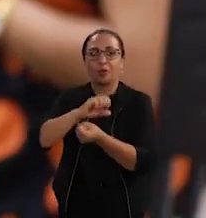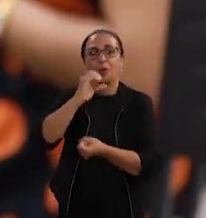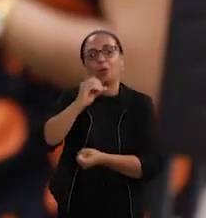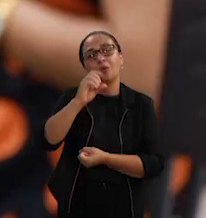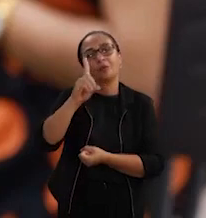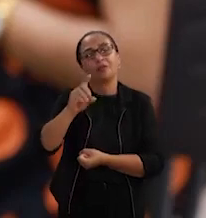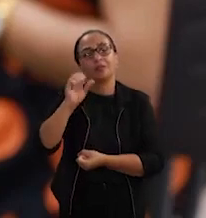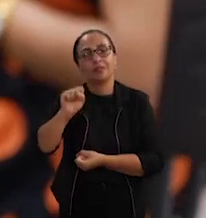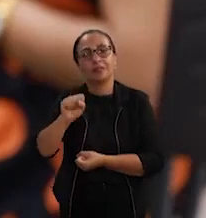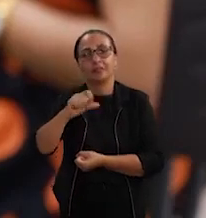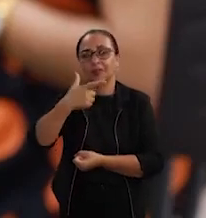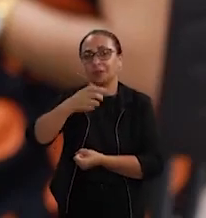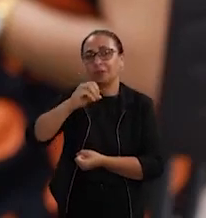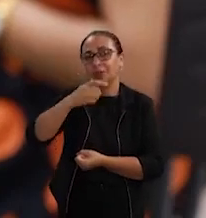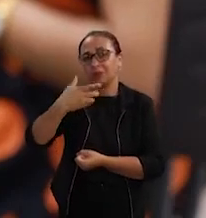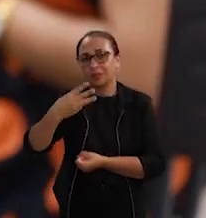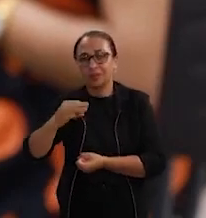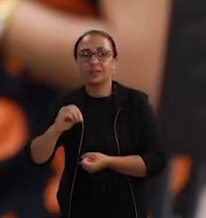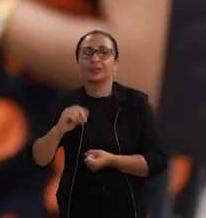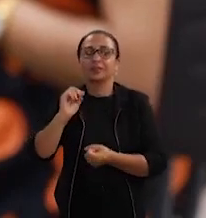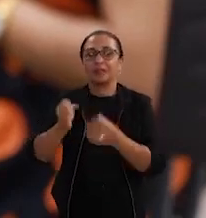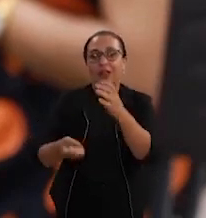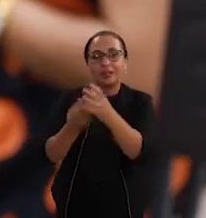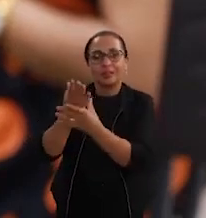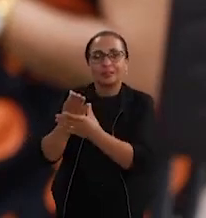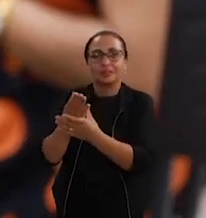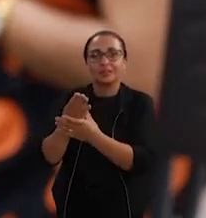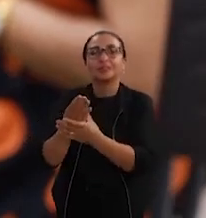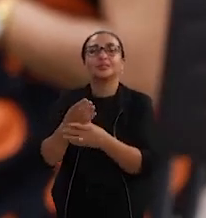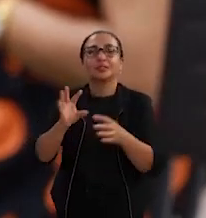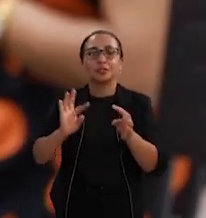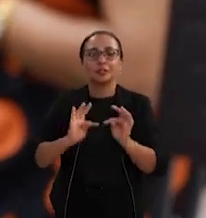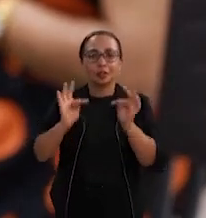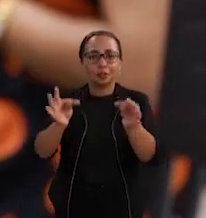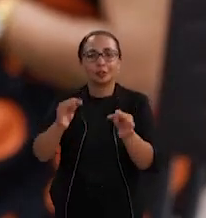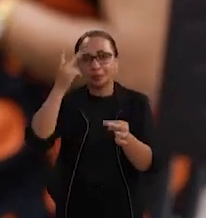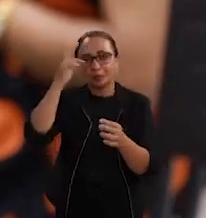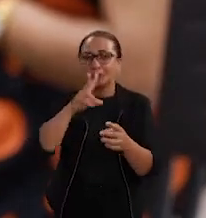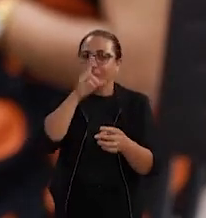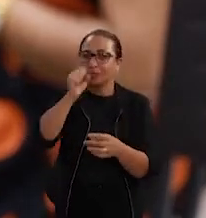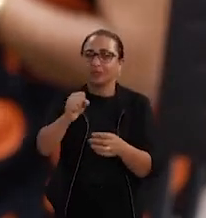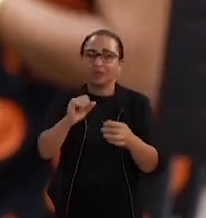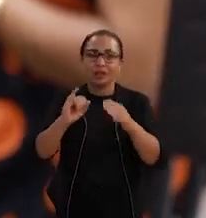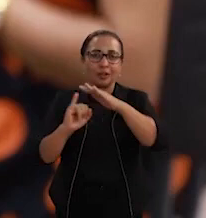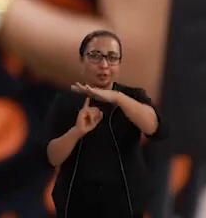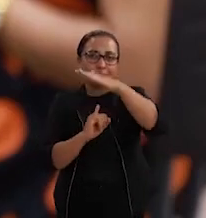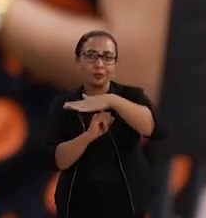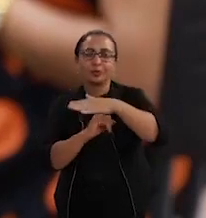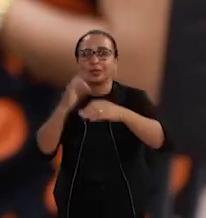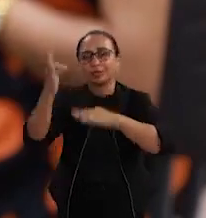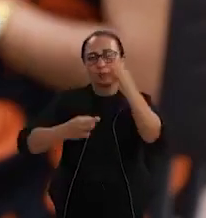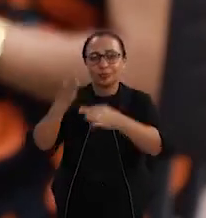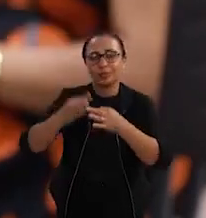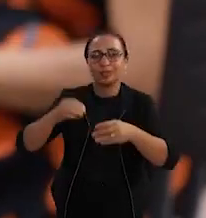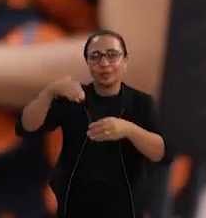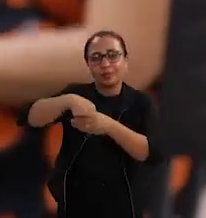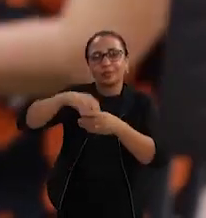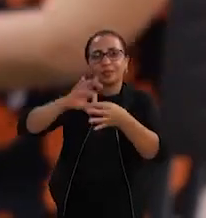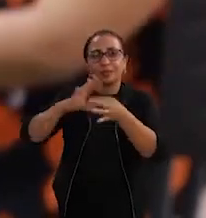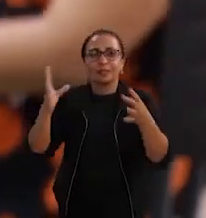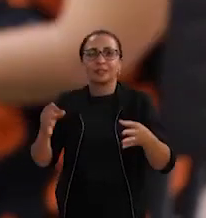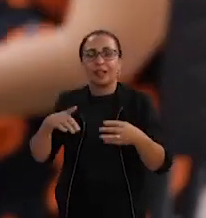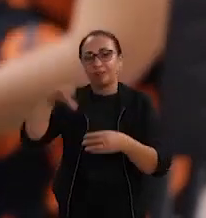sustentável, um dos ODSs da Agenda 2030, é justamente a criação de mecanismos para fortalecer as instituições, a